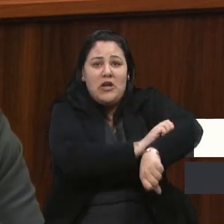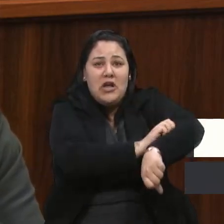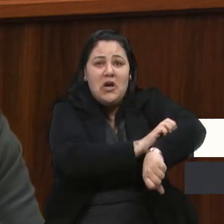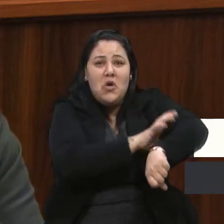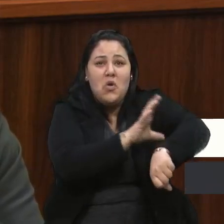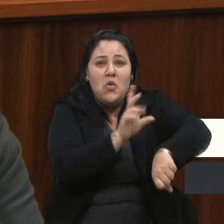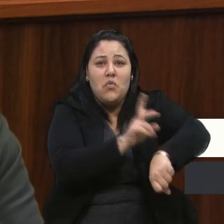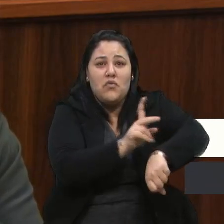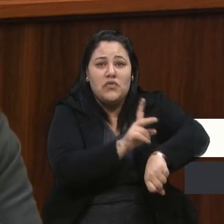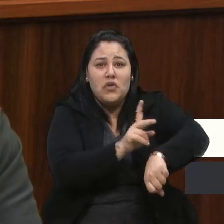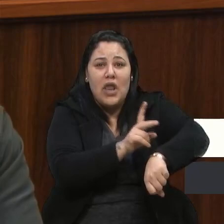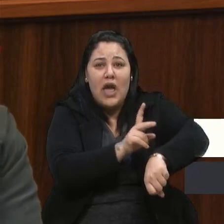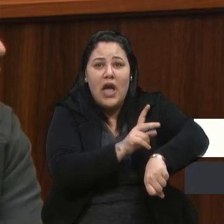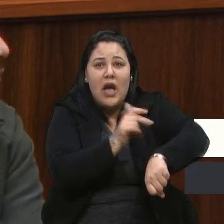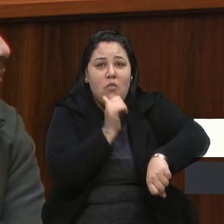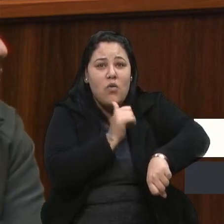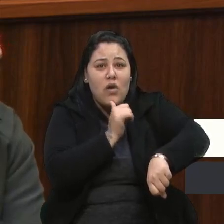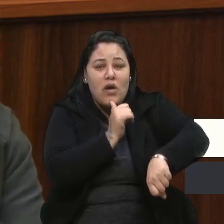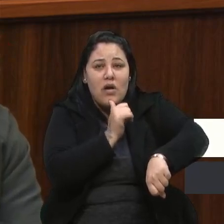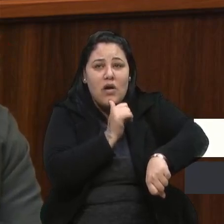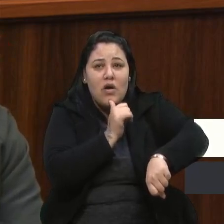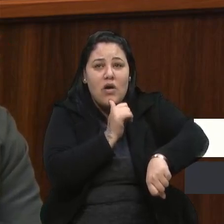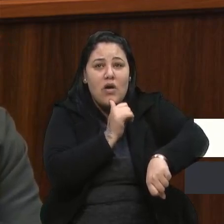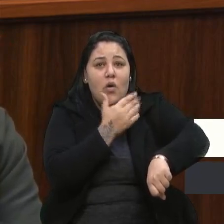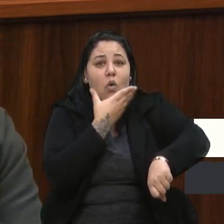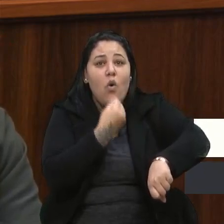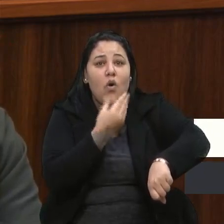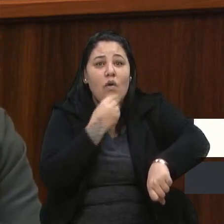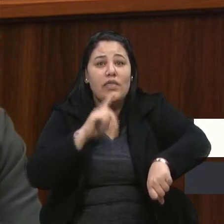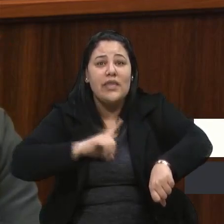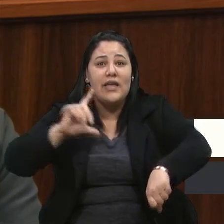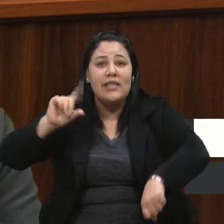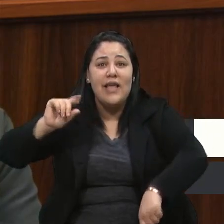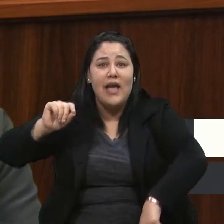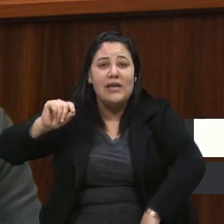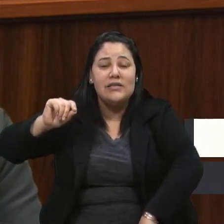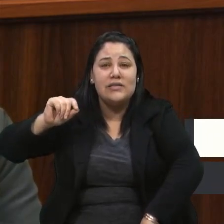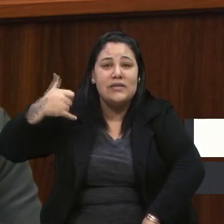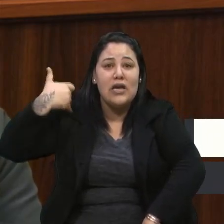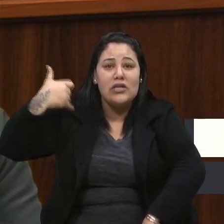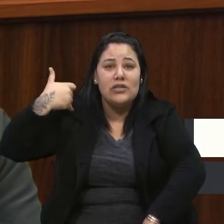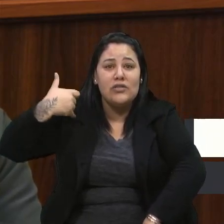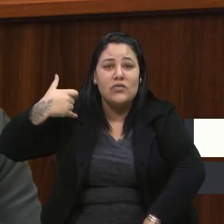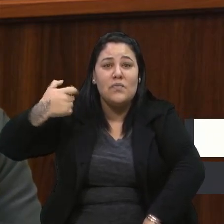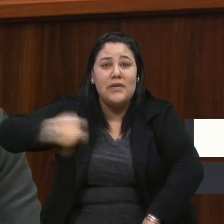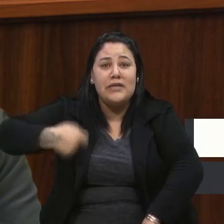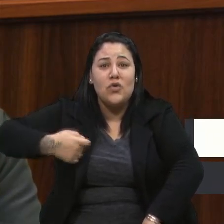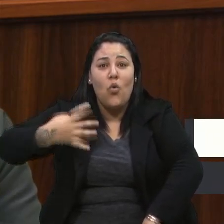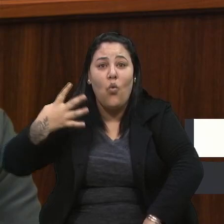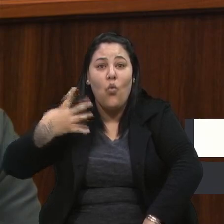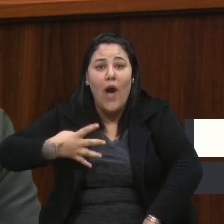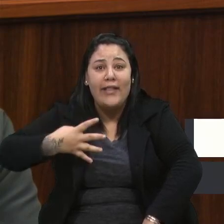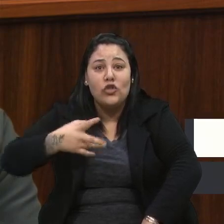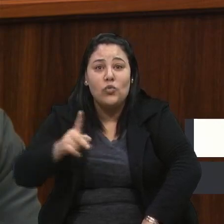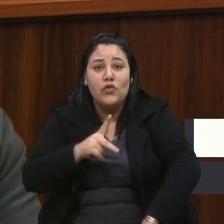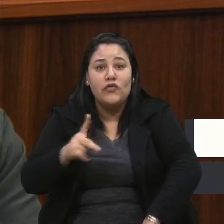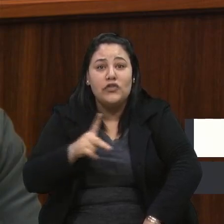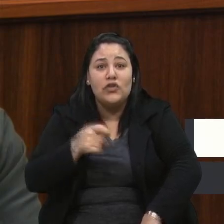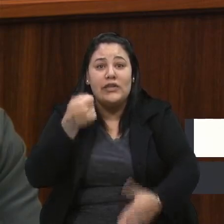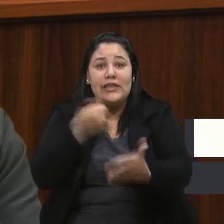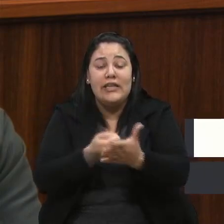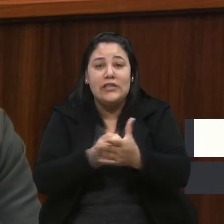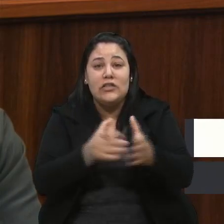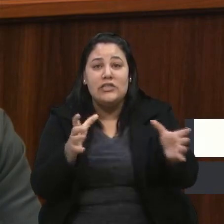5ª série. O menino tem 10 anos. Foram 4 professoras tentando contê-lo, porque ele não